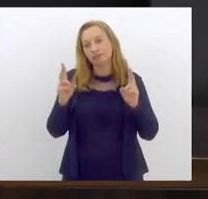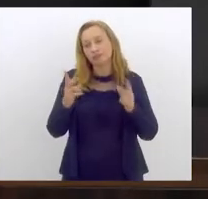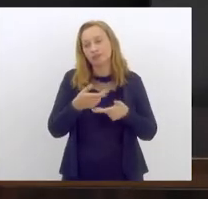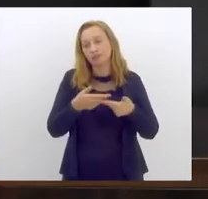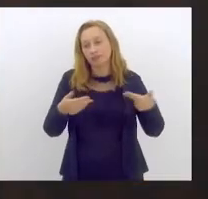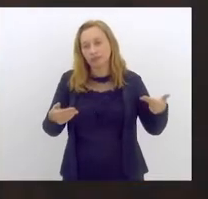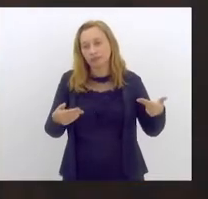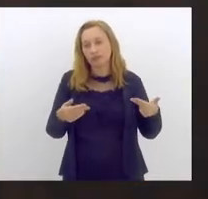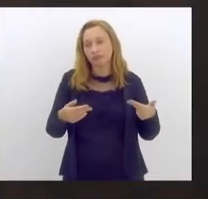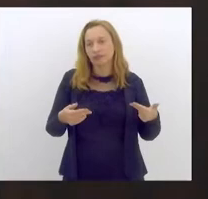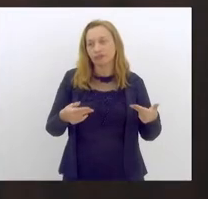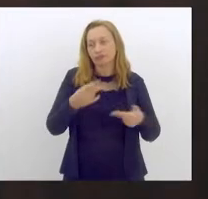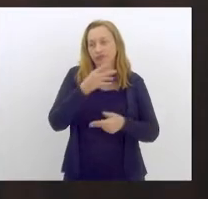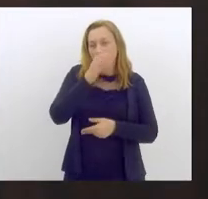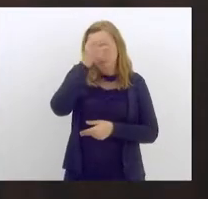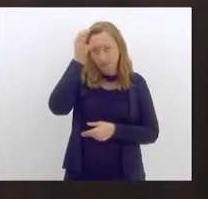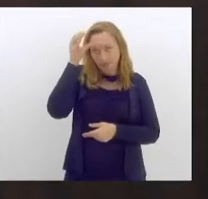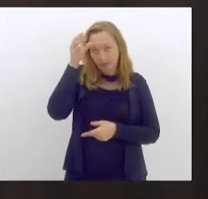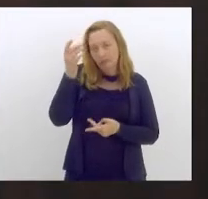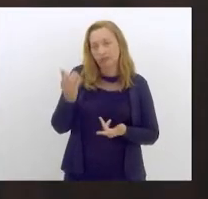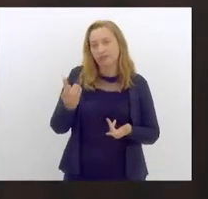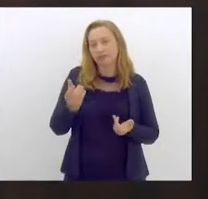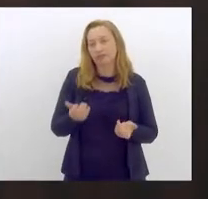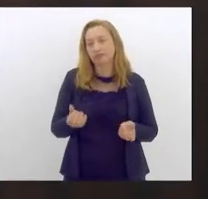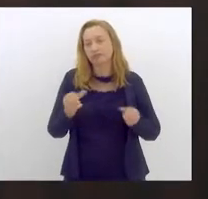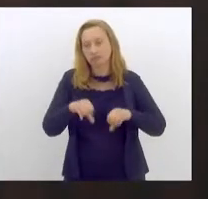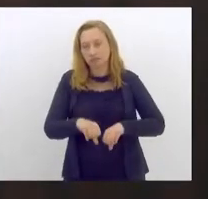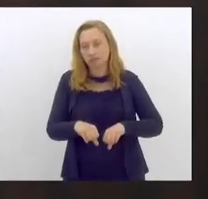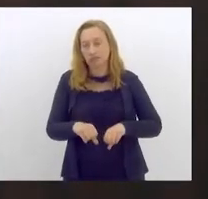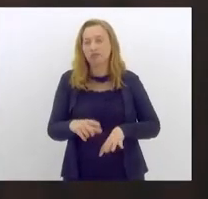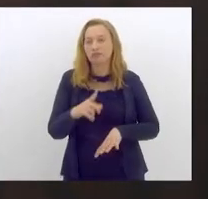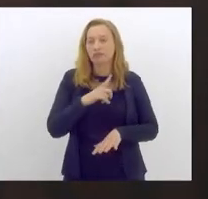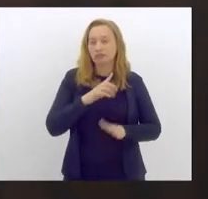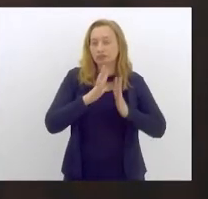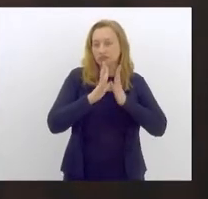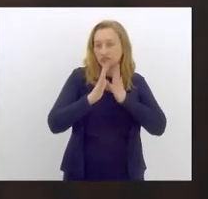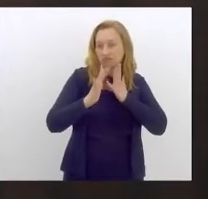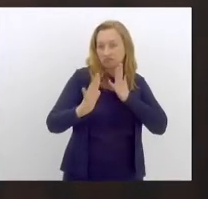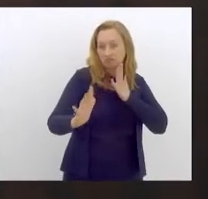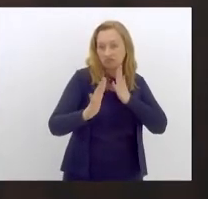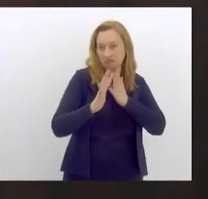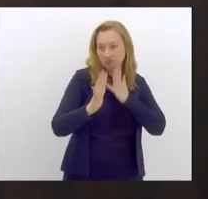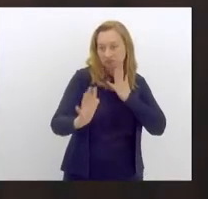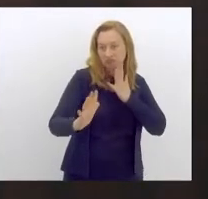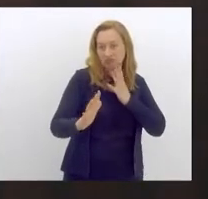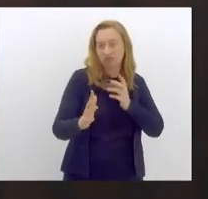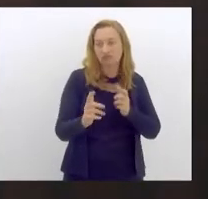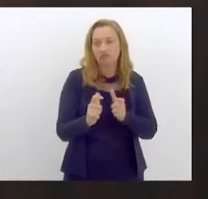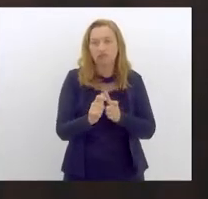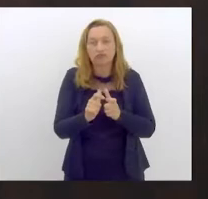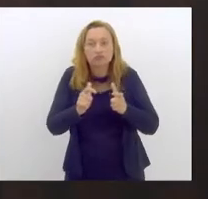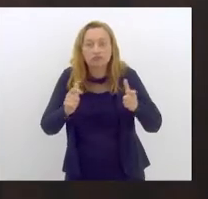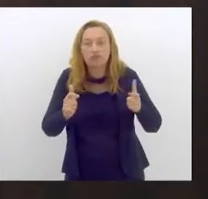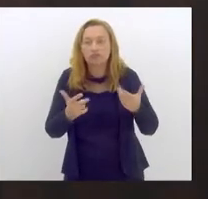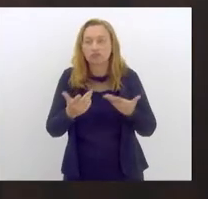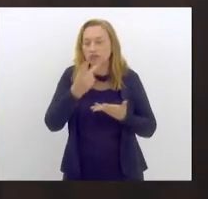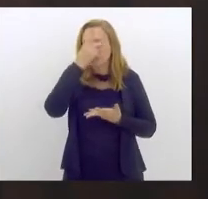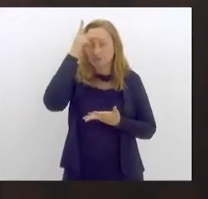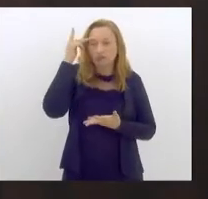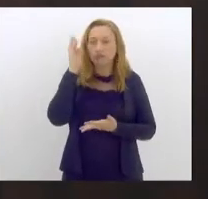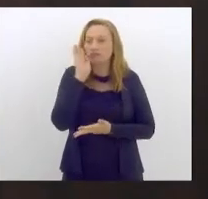pacientes se agravou a gente tem uma fila do sigeg que infelizmente as pessoas não